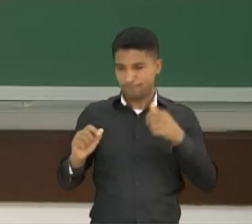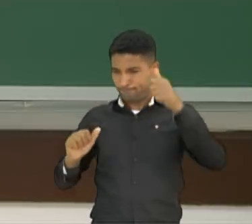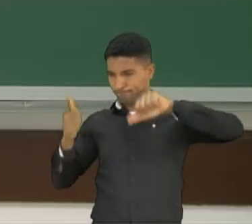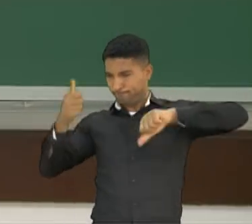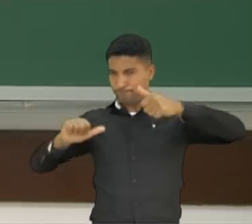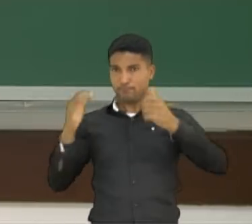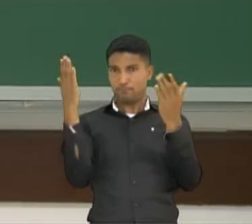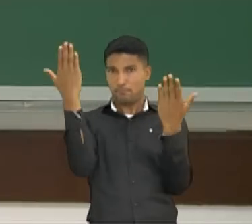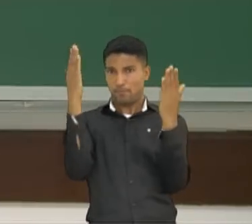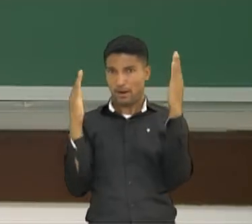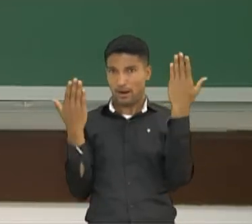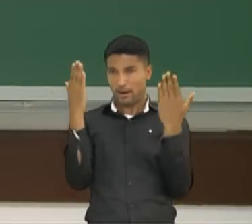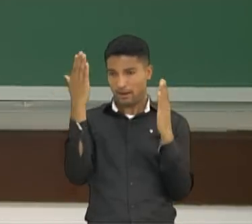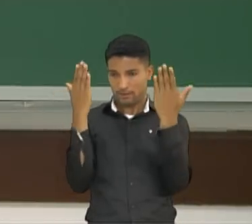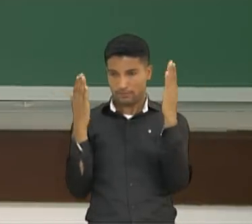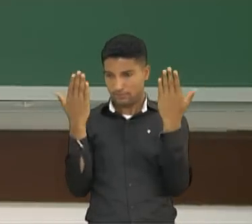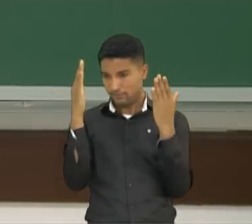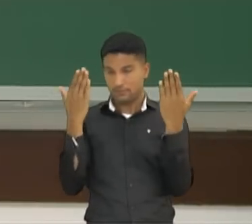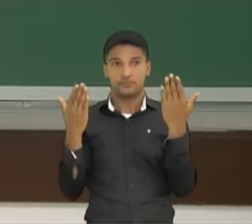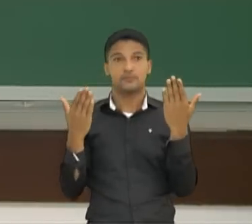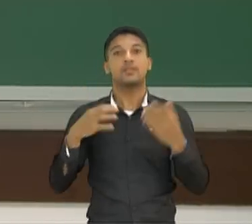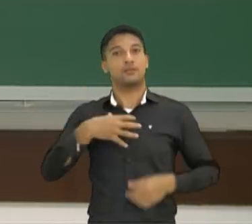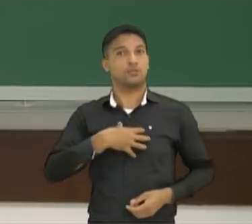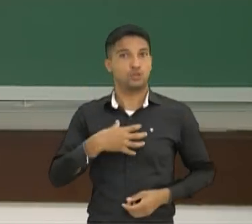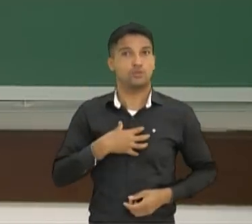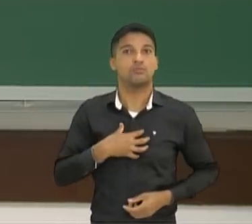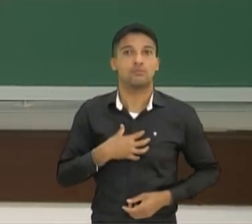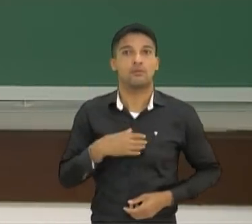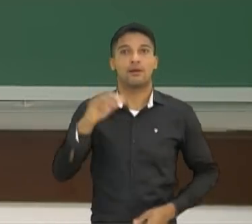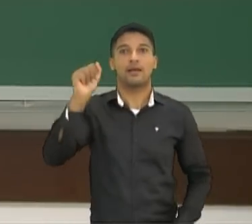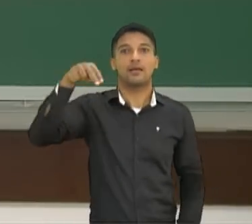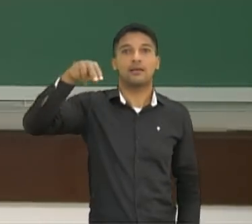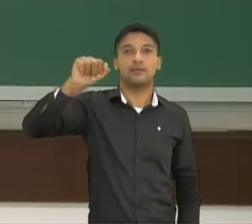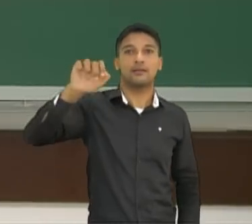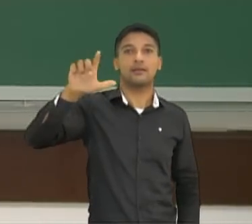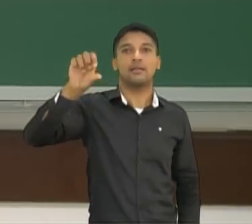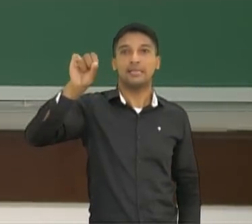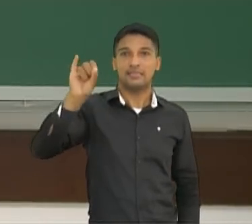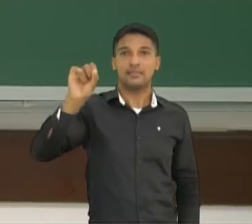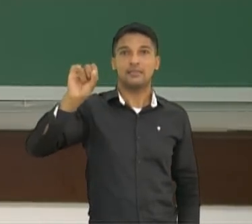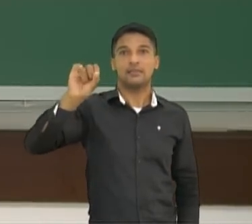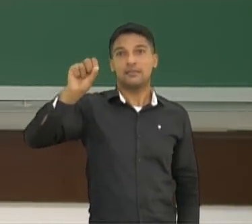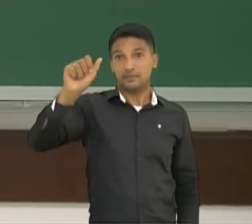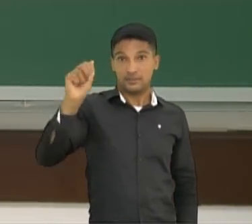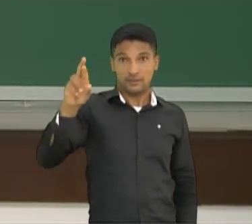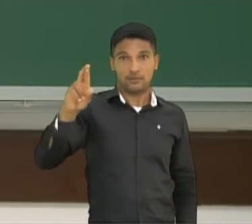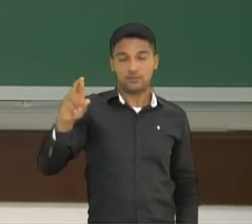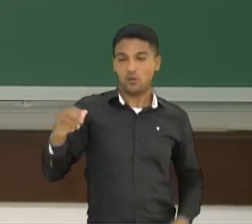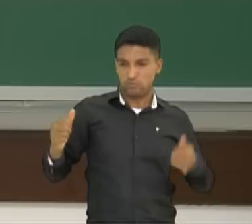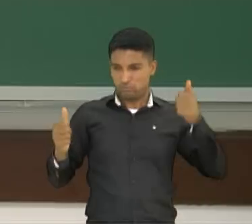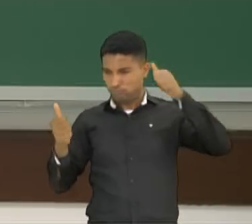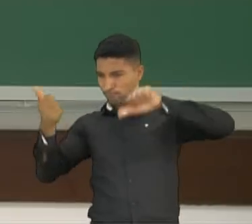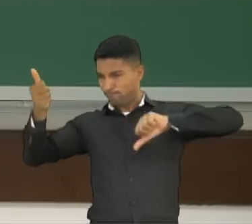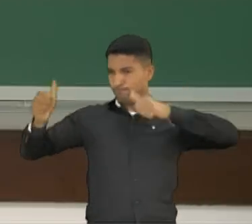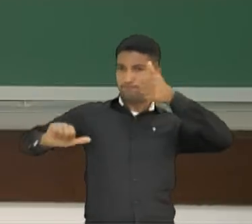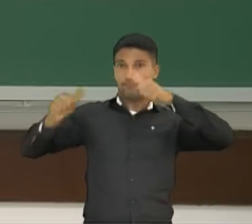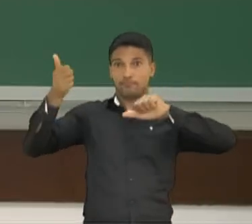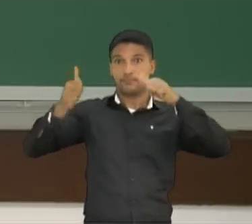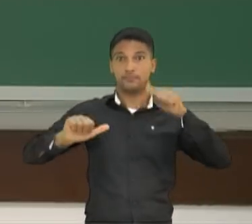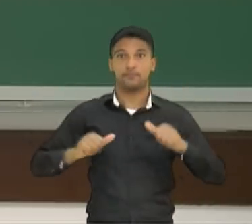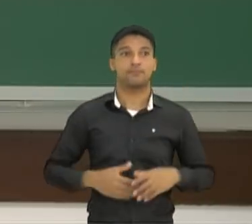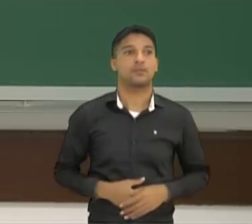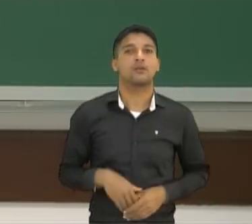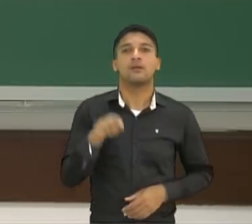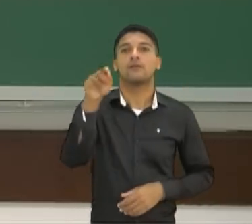nessa aula de hoje algumas dessas formas aqui. Você com certeza vai lembrar das aulas lá do primeiro trimestre, onde